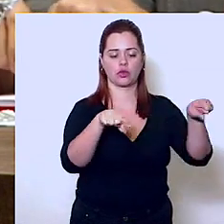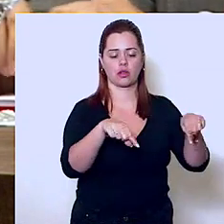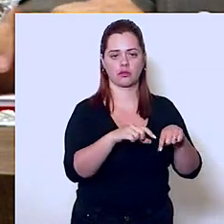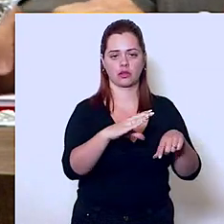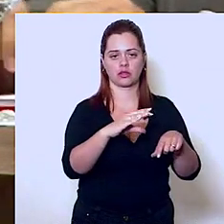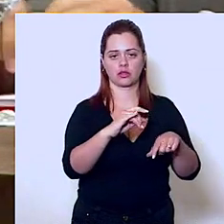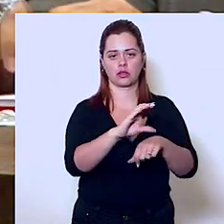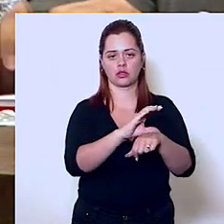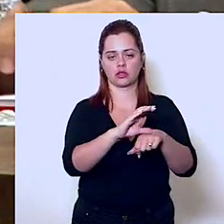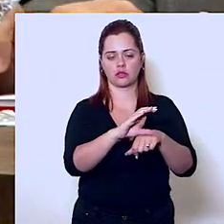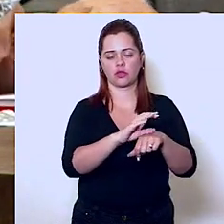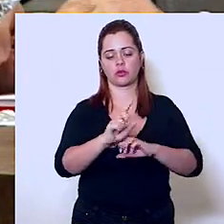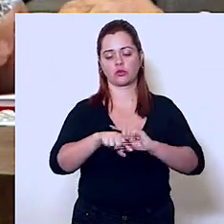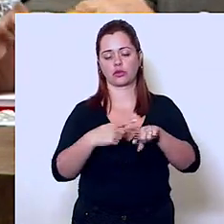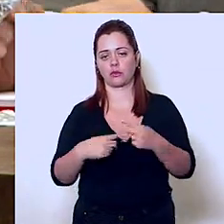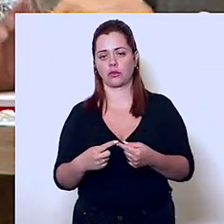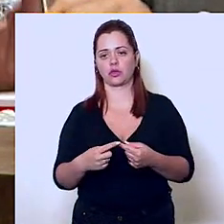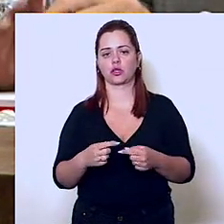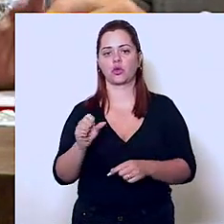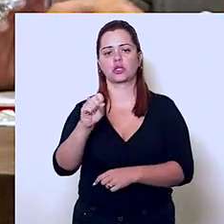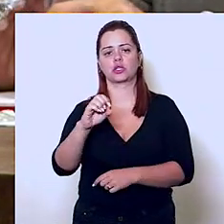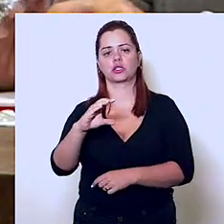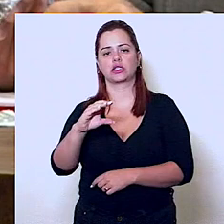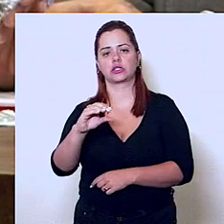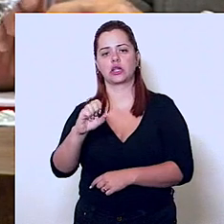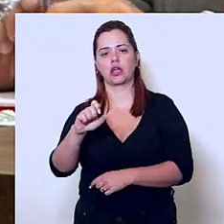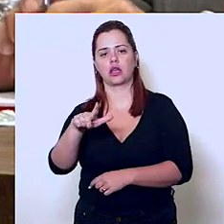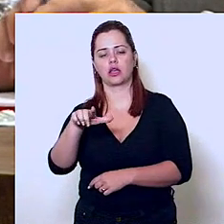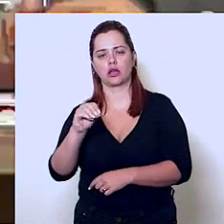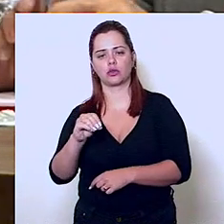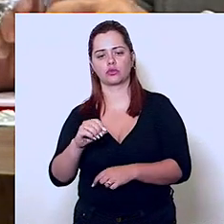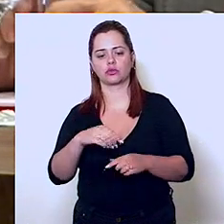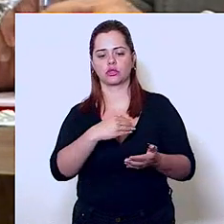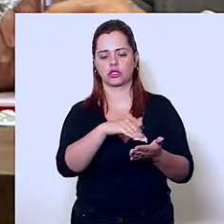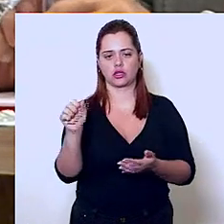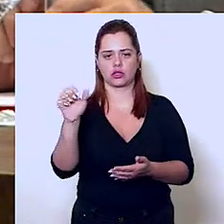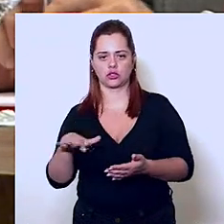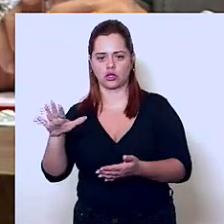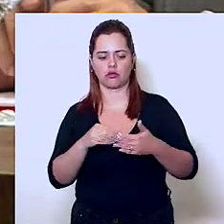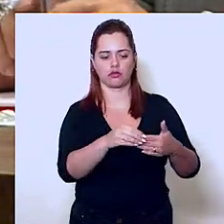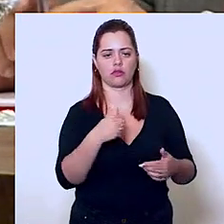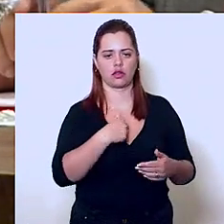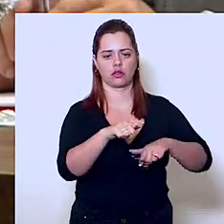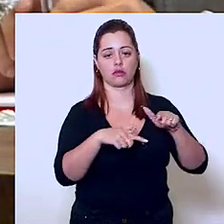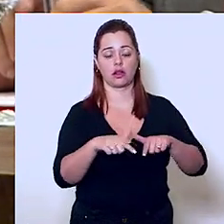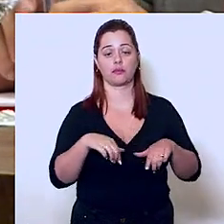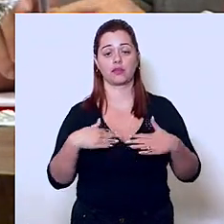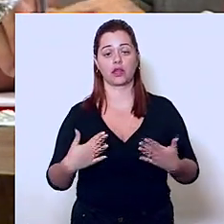o Celso Marcos me levou para trabalhar na presidência, na Secretaria-Geral. E eu tive a oportunidade de